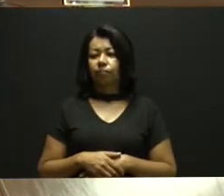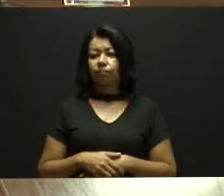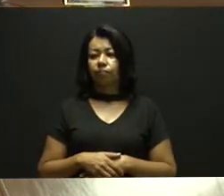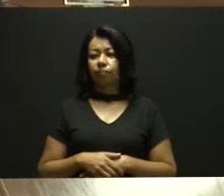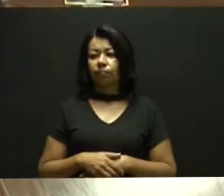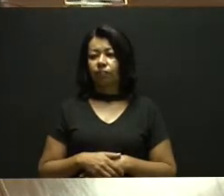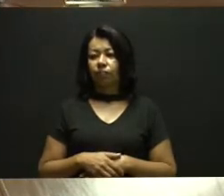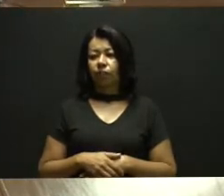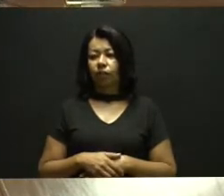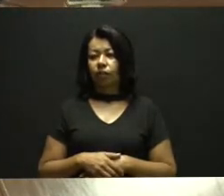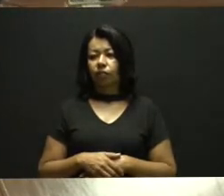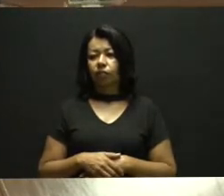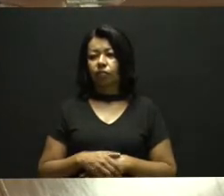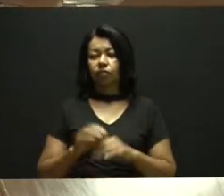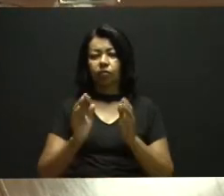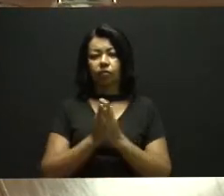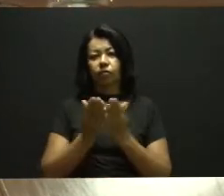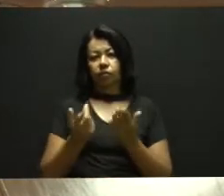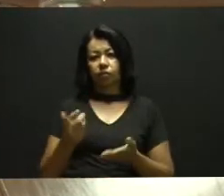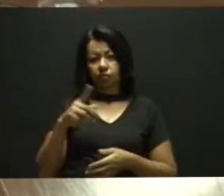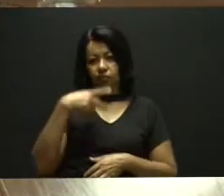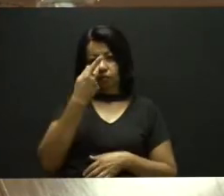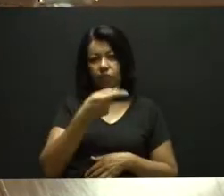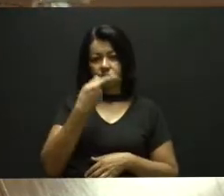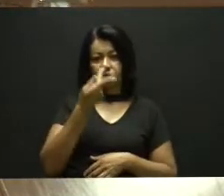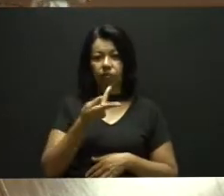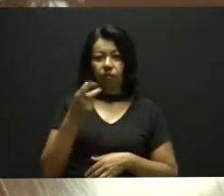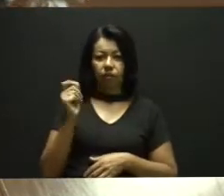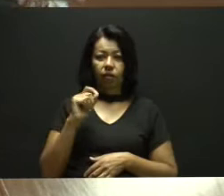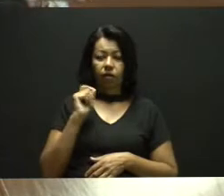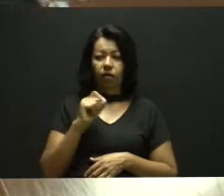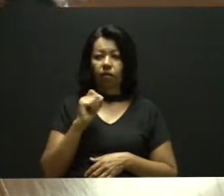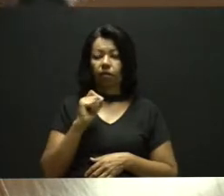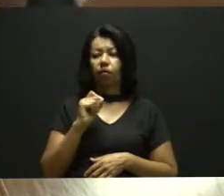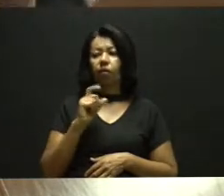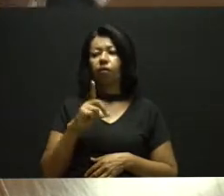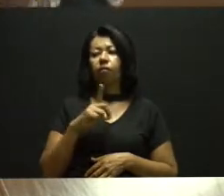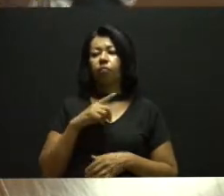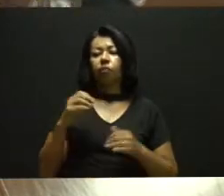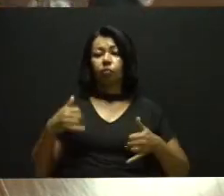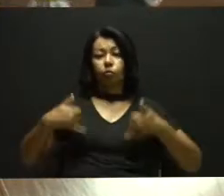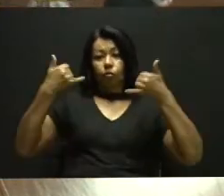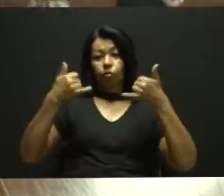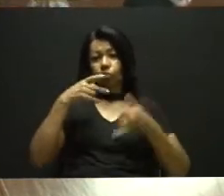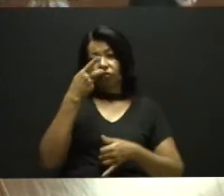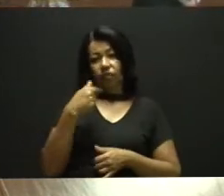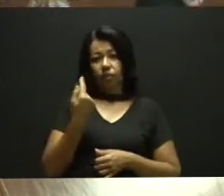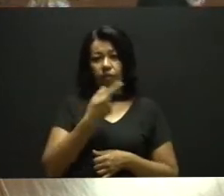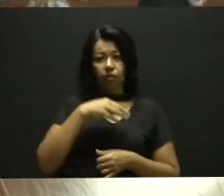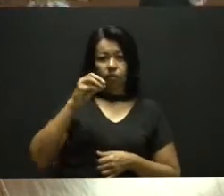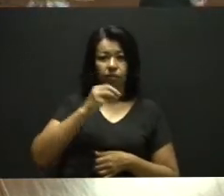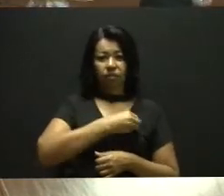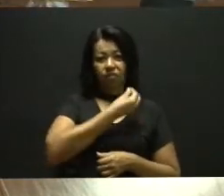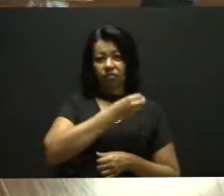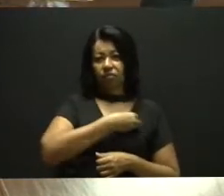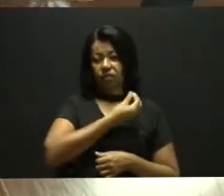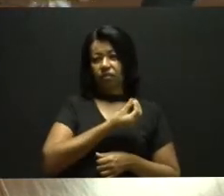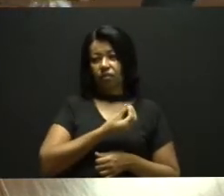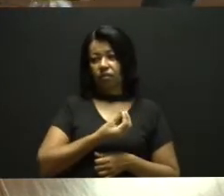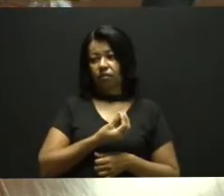esse livro que fala que nós temos muito orgulho que fala da nossa linha de frente